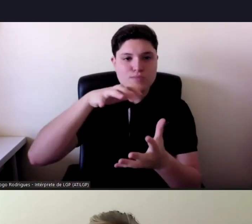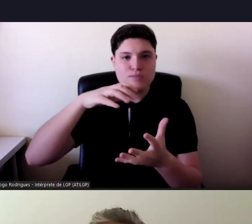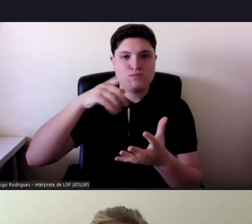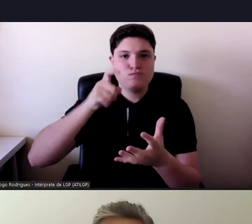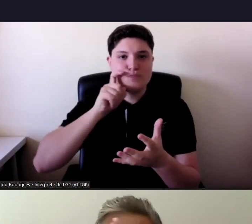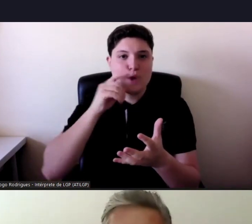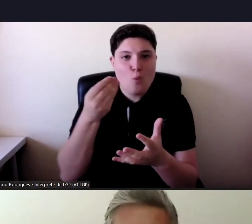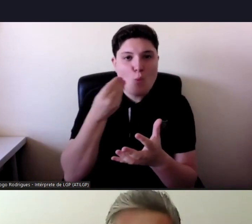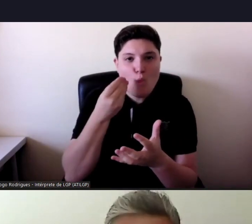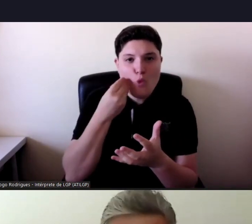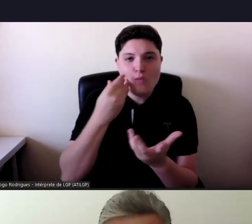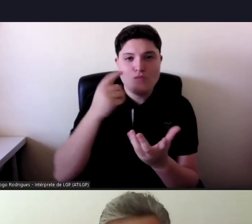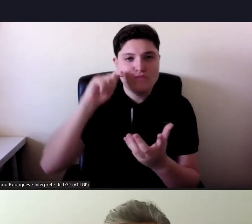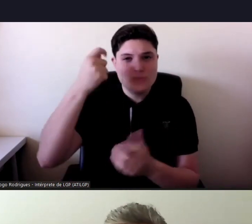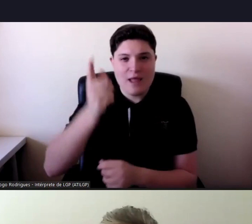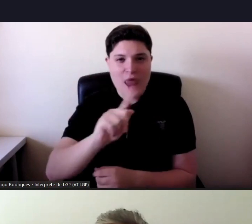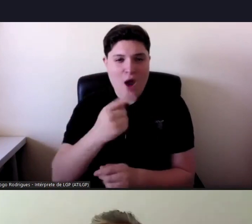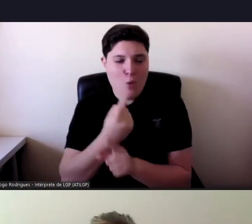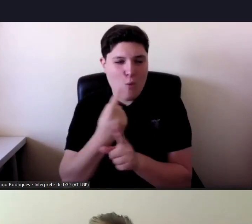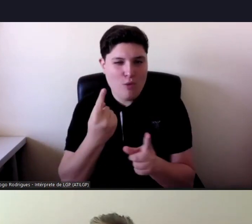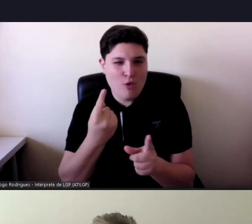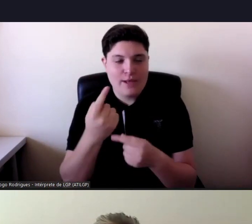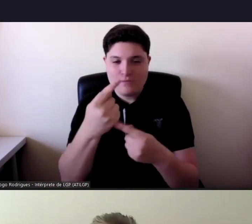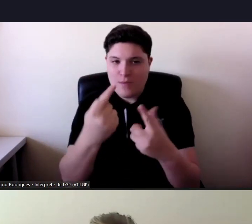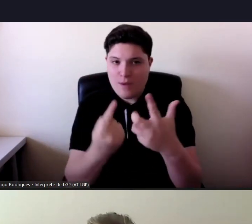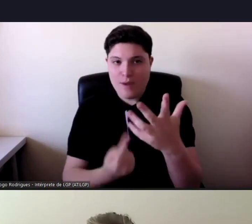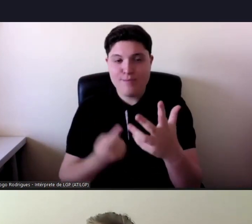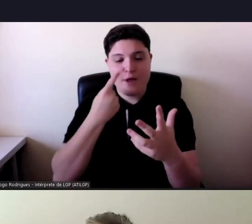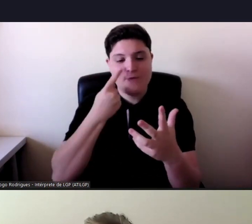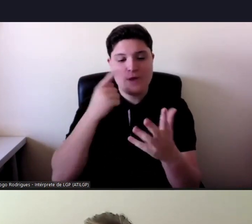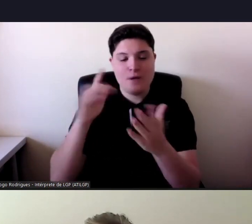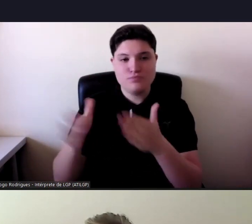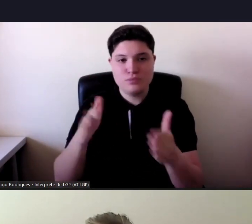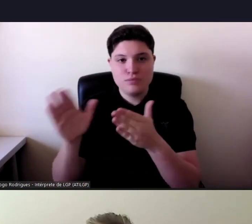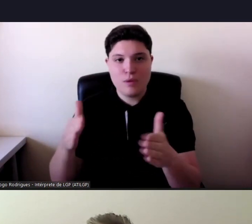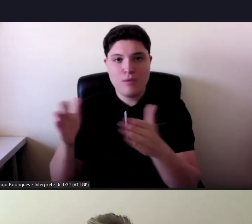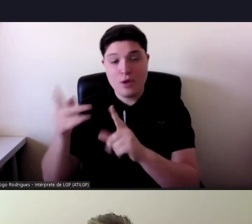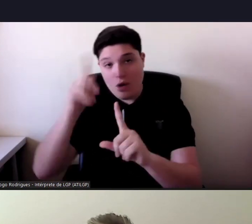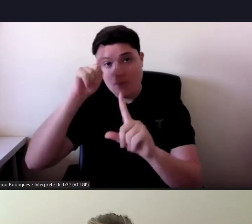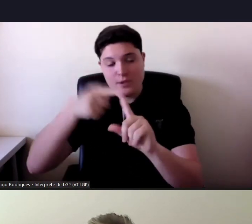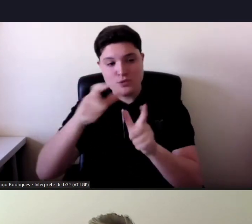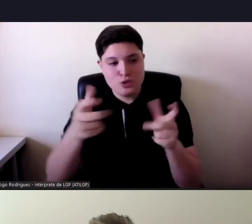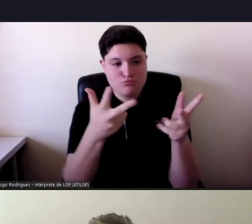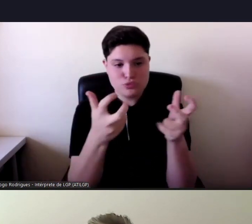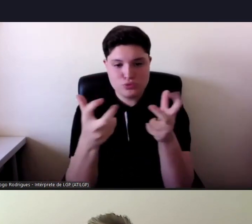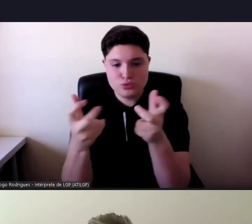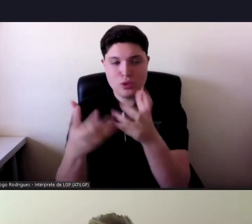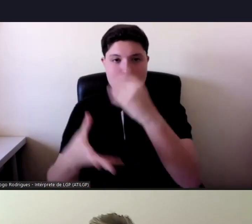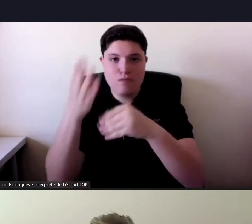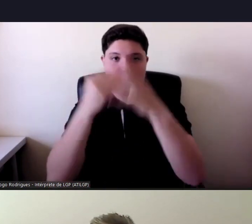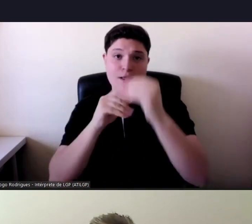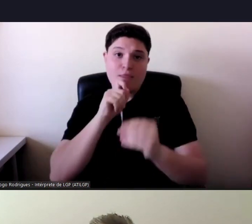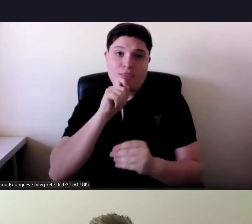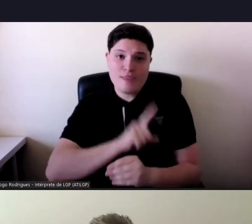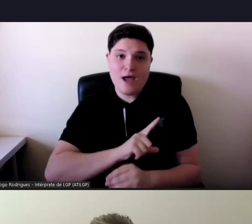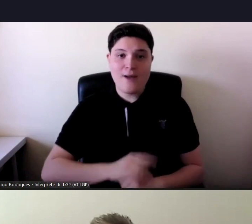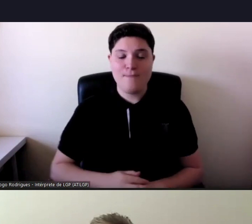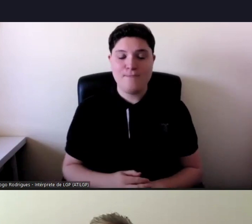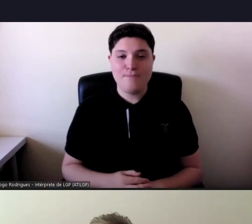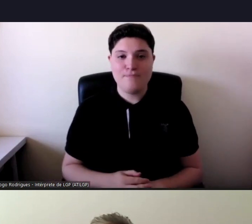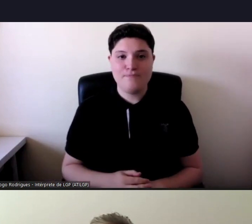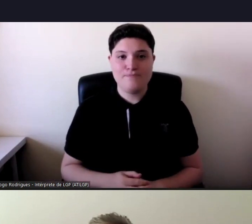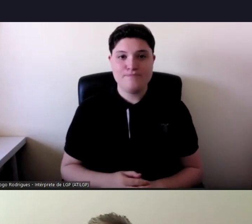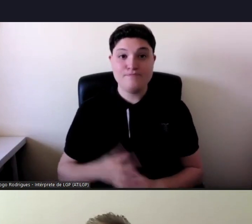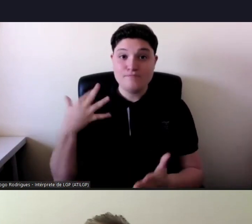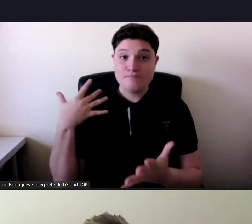objetivo operacionalizar um conjunto de iniciativas para a capacitação da administração pública nestas temáticas. Este percurso não